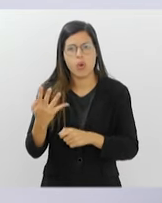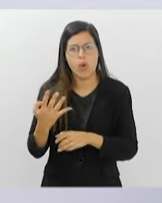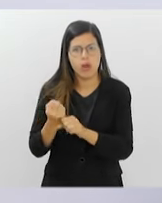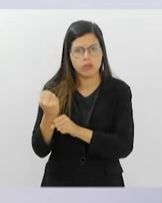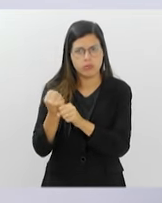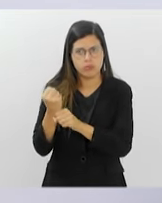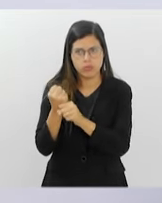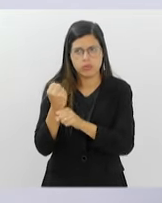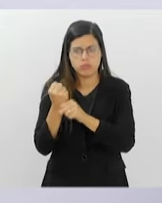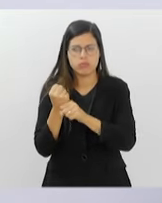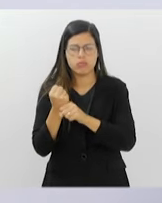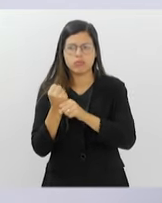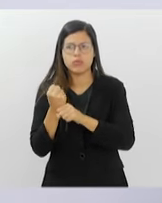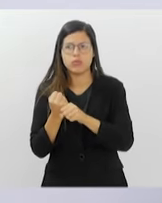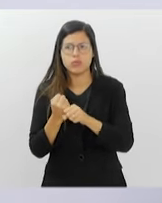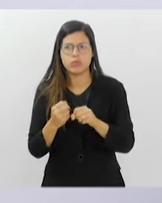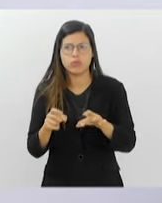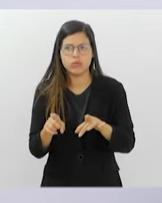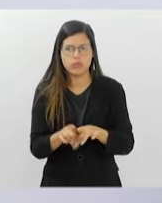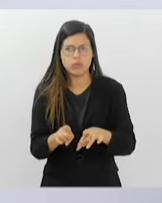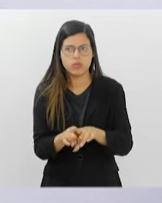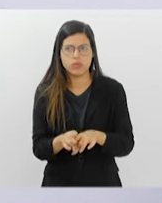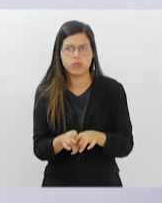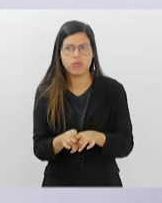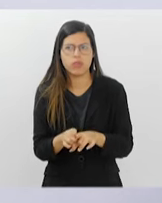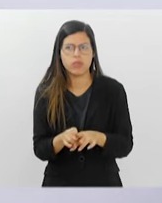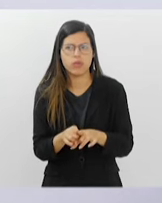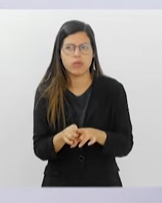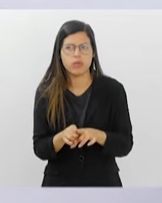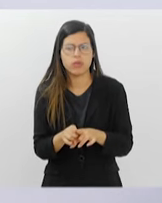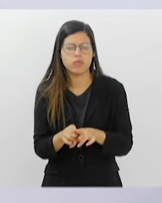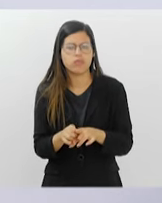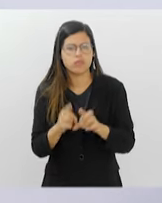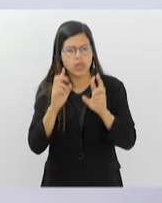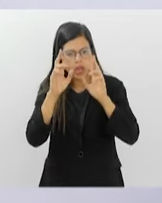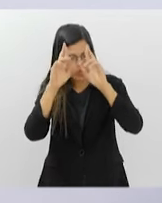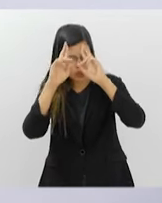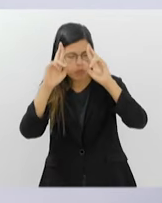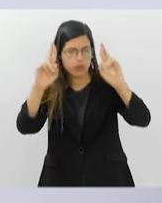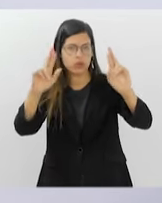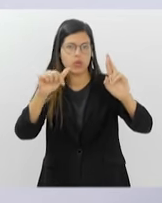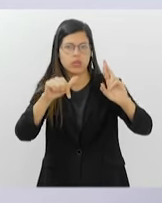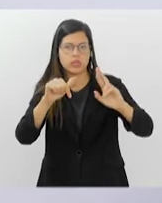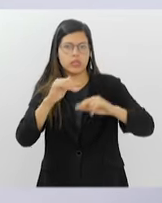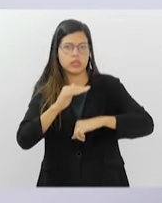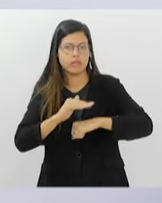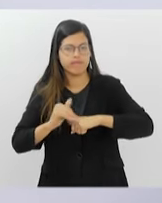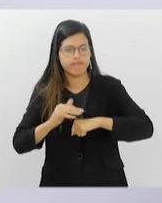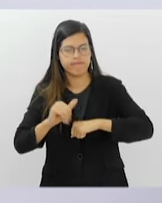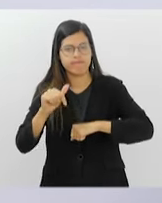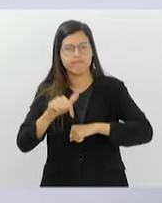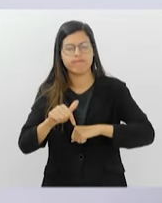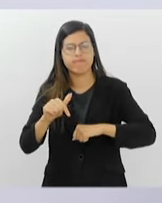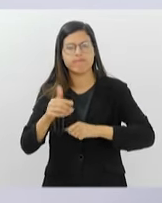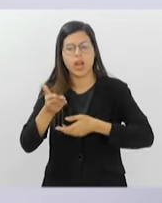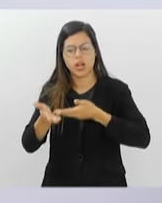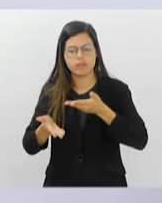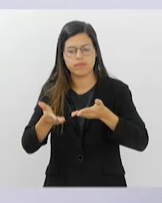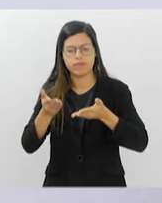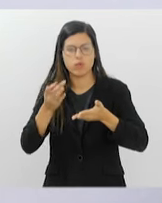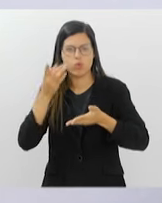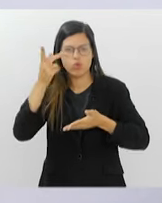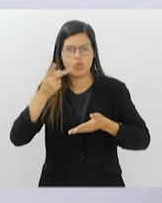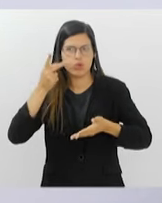anos e da forma com respeitosa e atenciosa que sempre tratou os parlamentares dessa casa de leis e